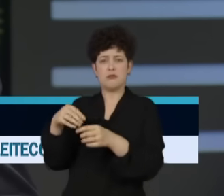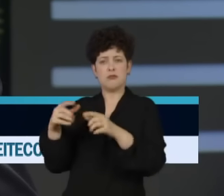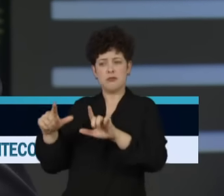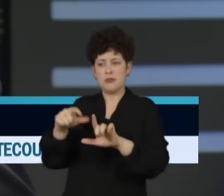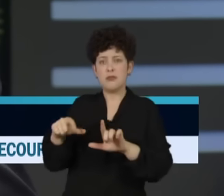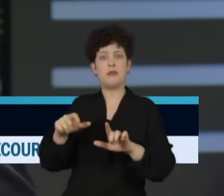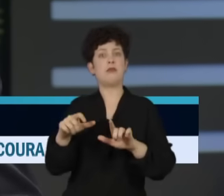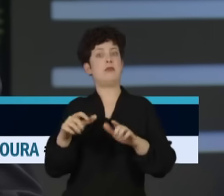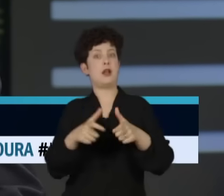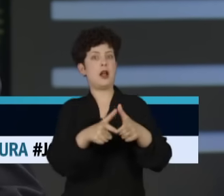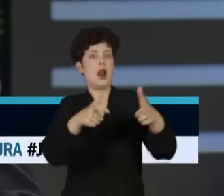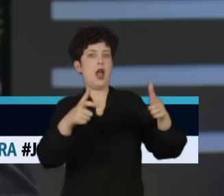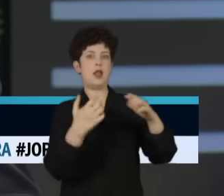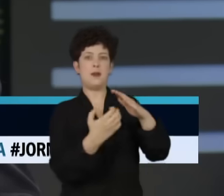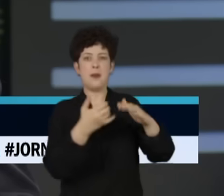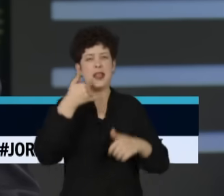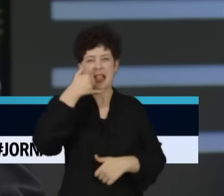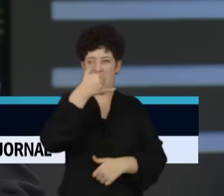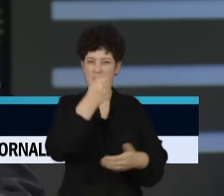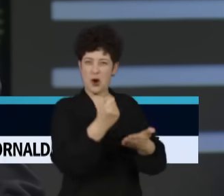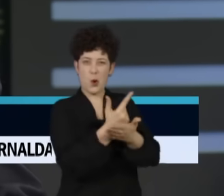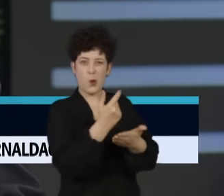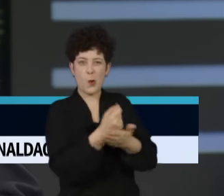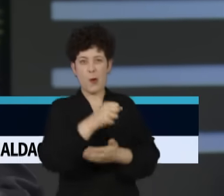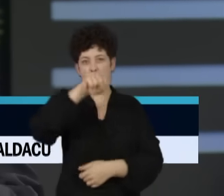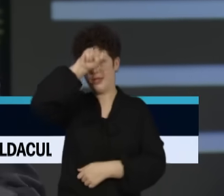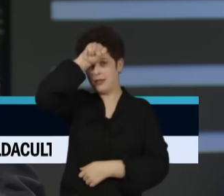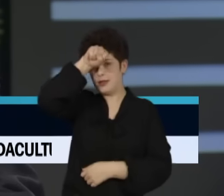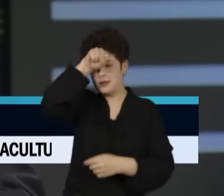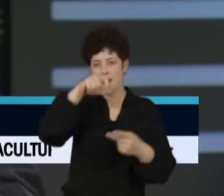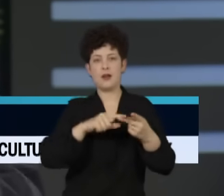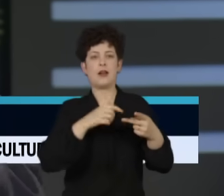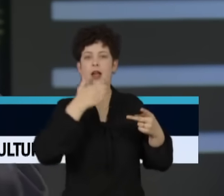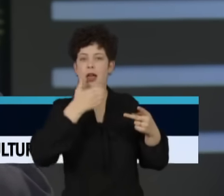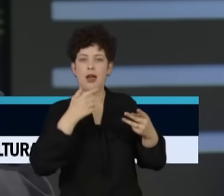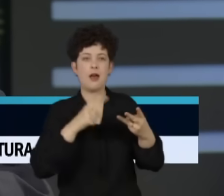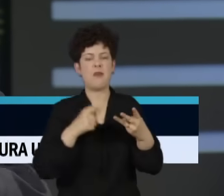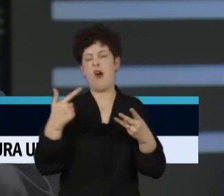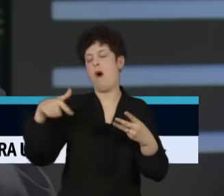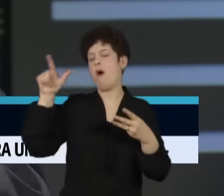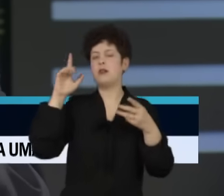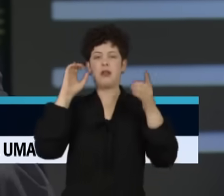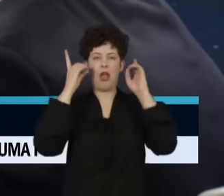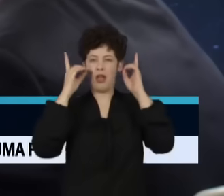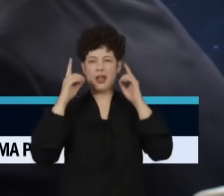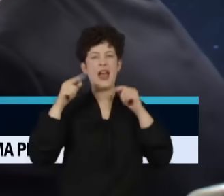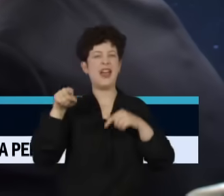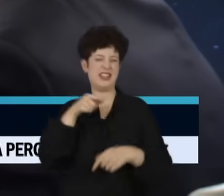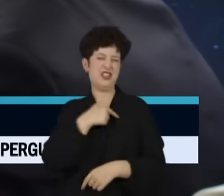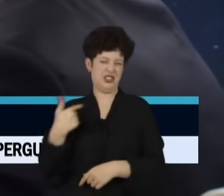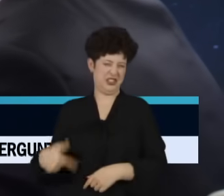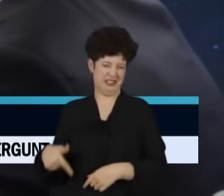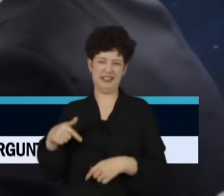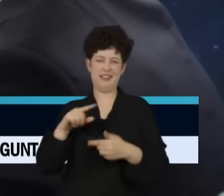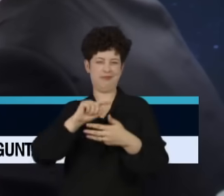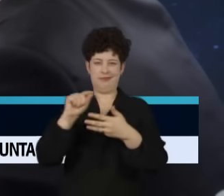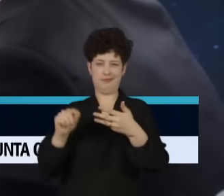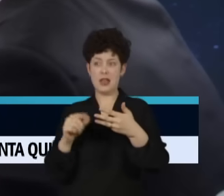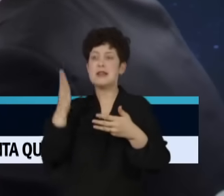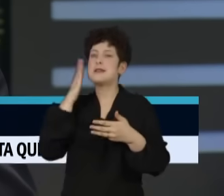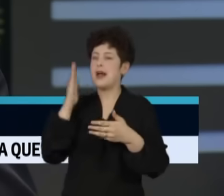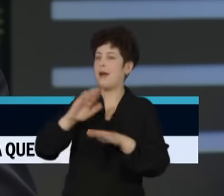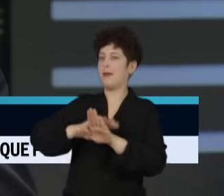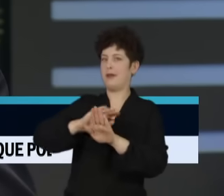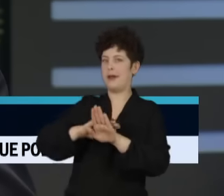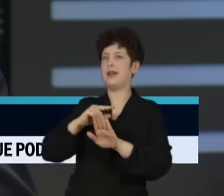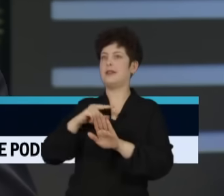grandes empresas, você compra um telefone, seja da Samsung, seja da Apple, seja de outro dessa chinesa que tá vindo, ch, muitas vezes a gente sabe que